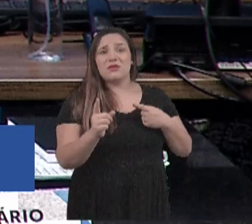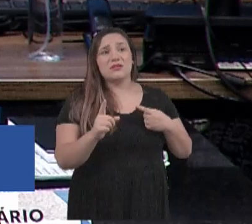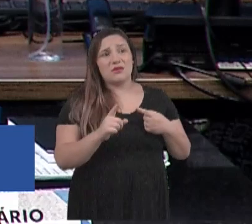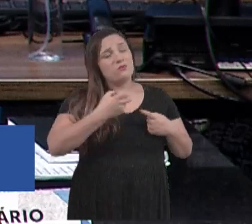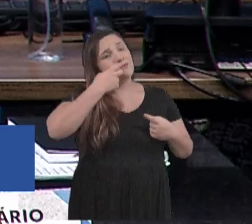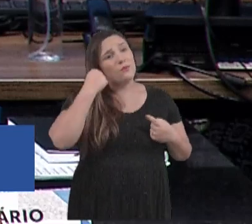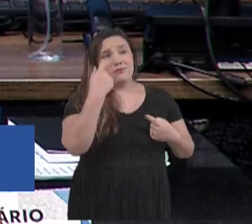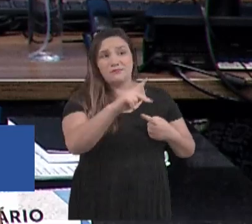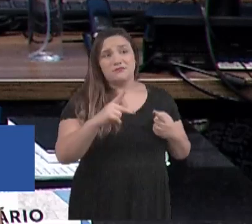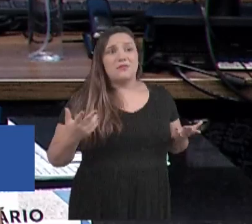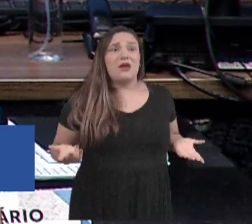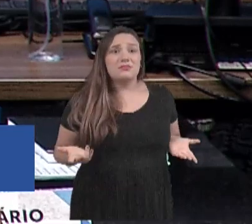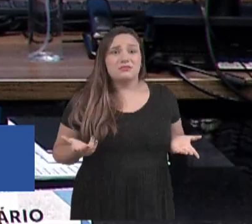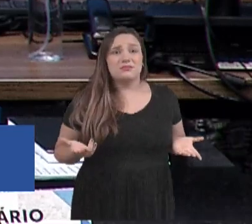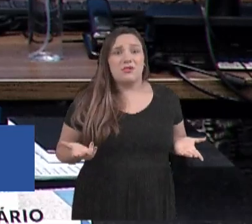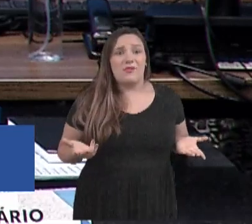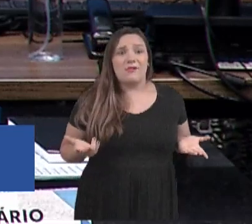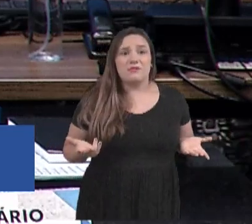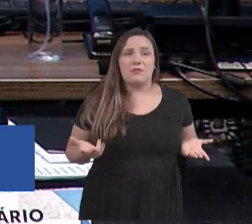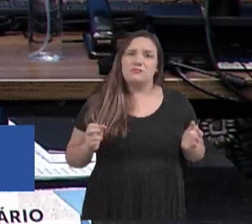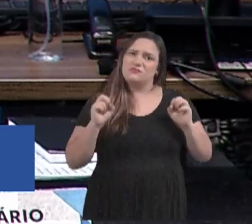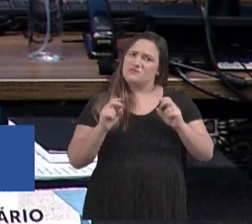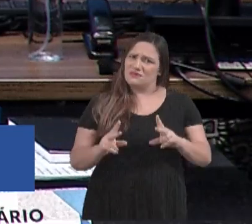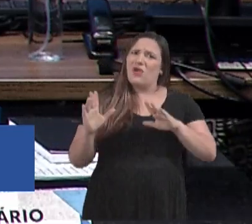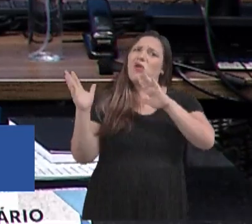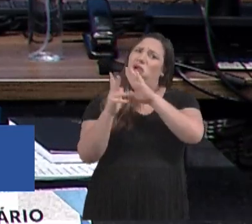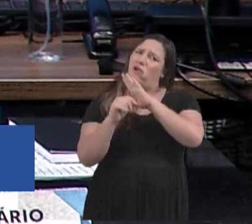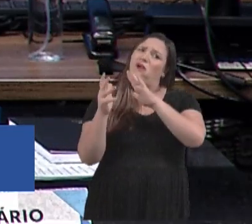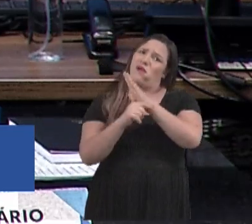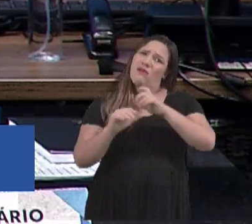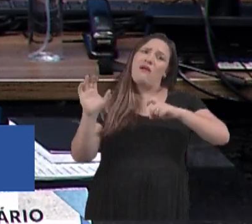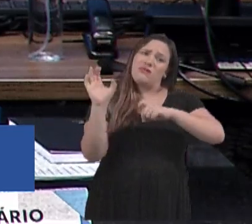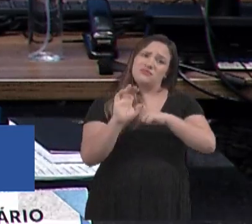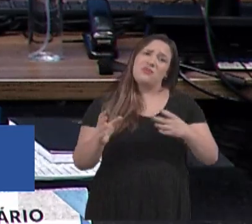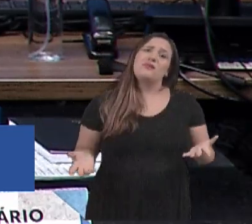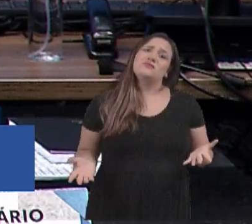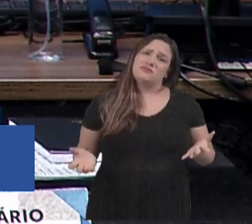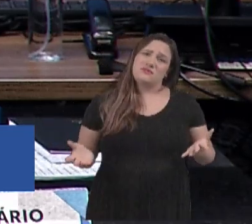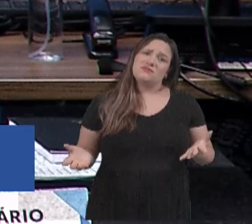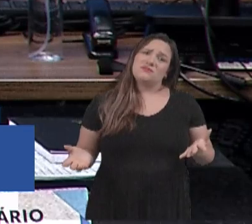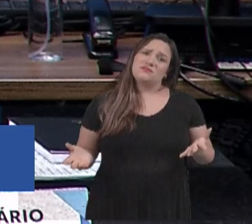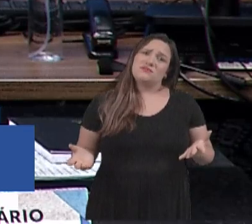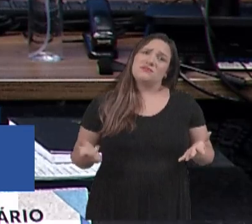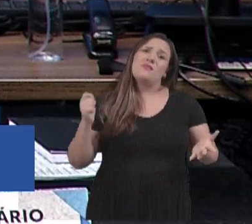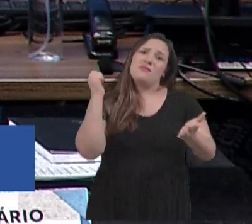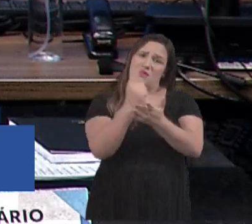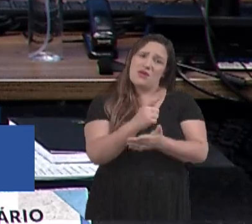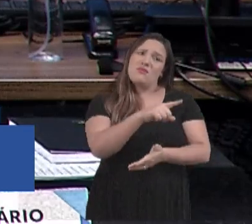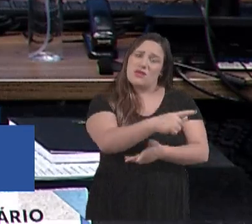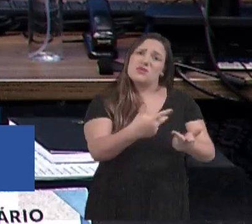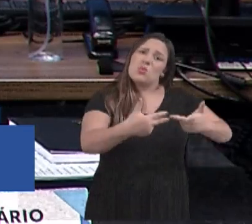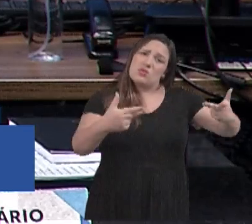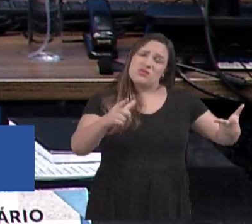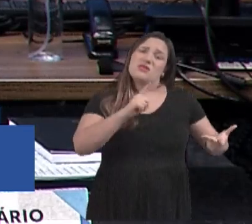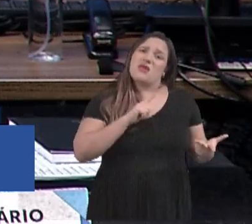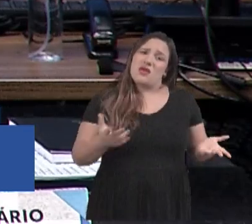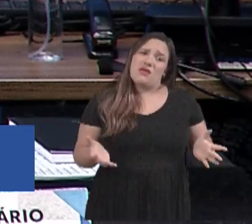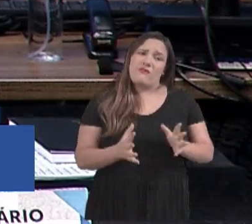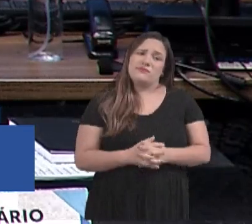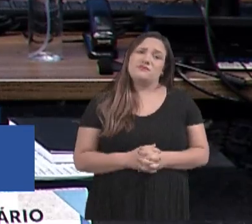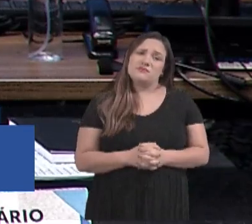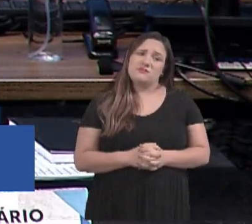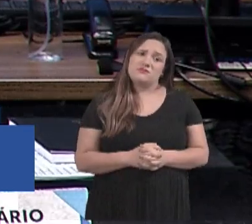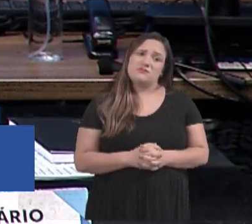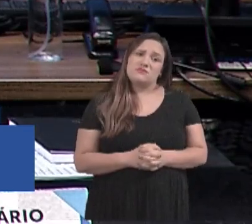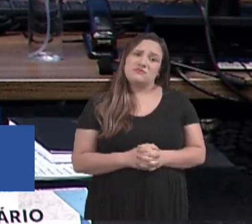seus rendimentos. Ou seja, que ele está roubando da CACEMES para comprar aquele patrimônio que ele tem.